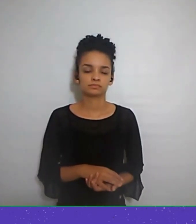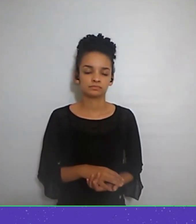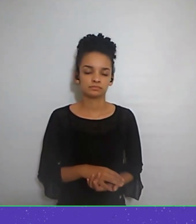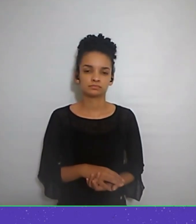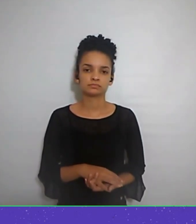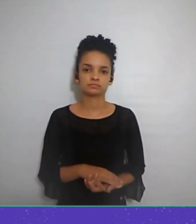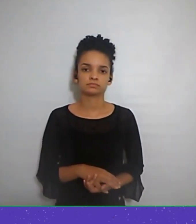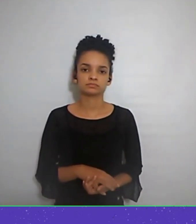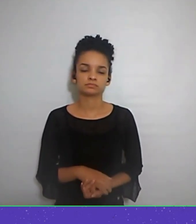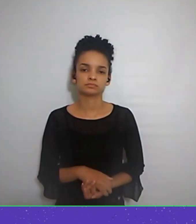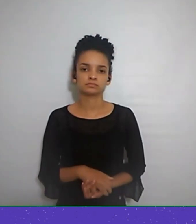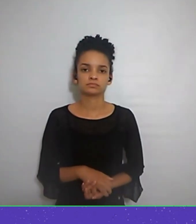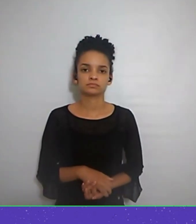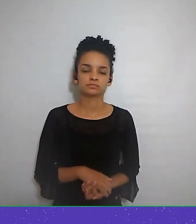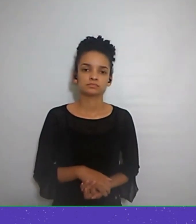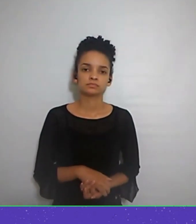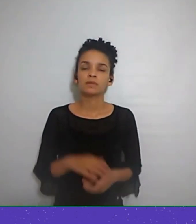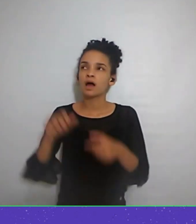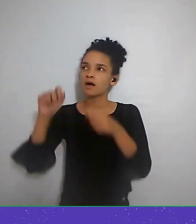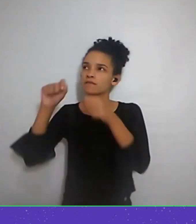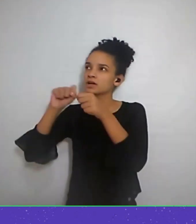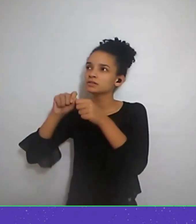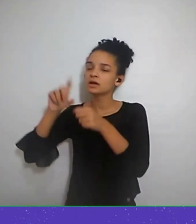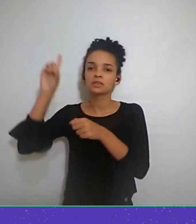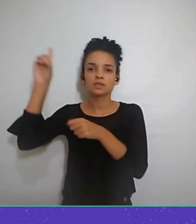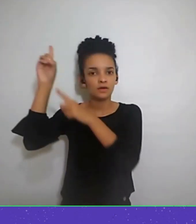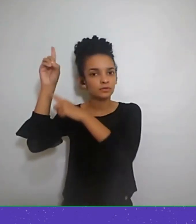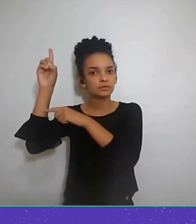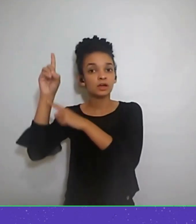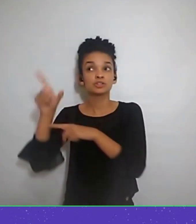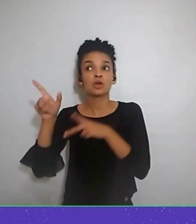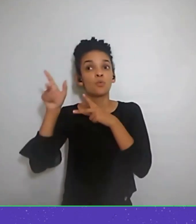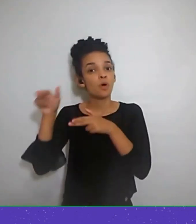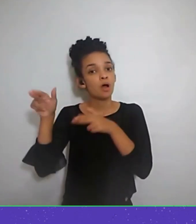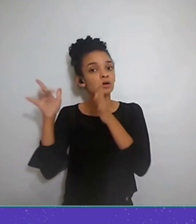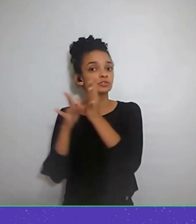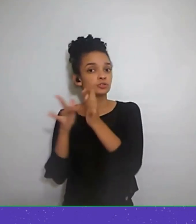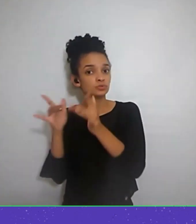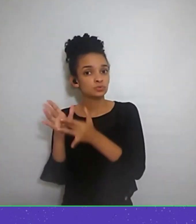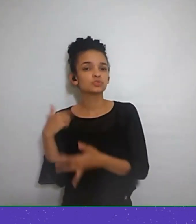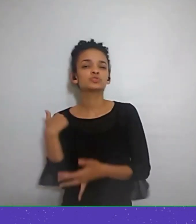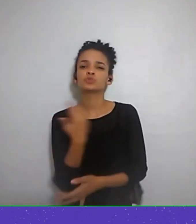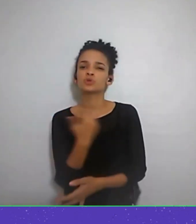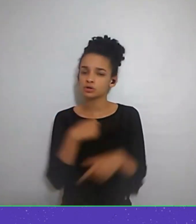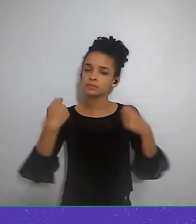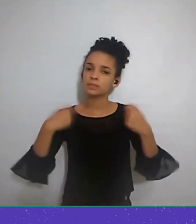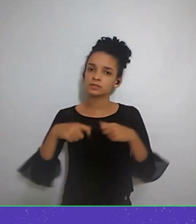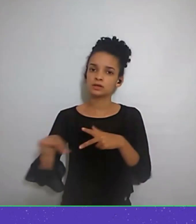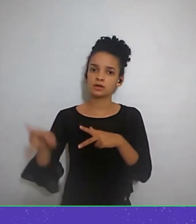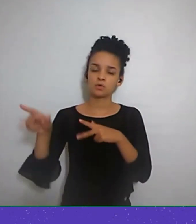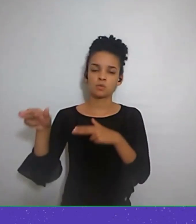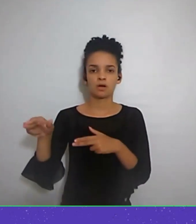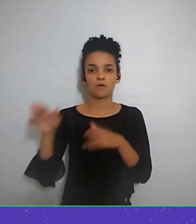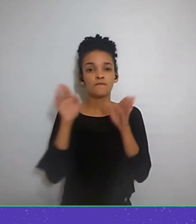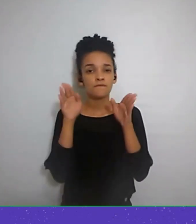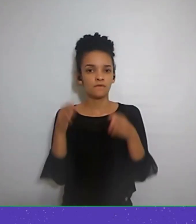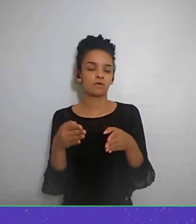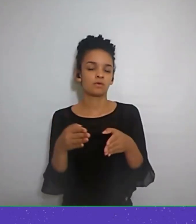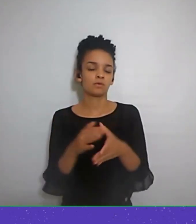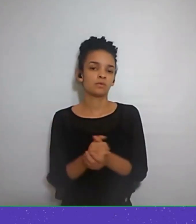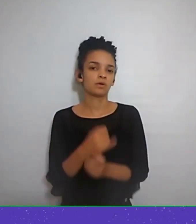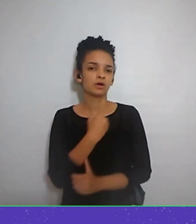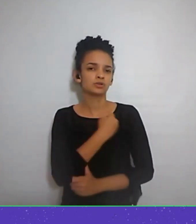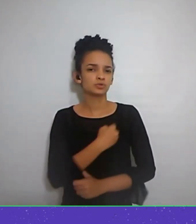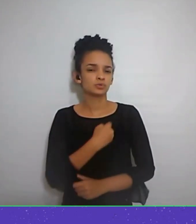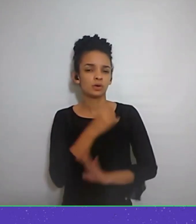Assim como Jesus tinha esse foco, nós precisamos ter esse foco. João capítulo 5, versículo